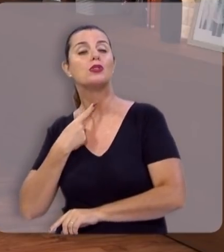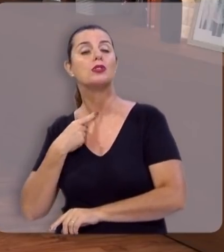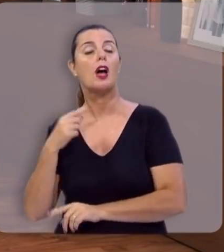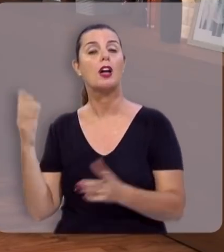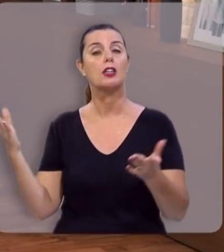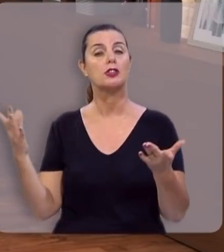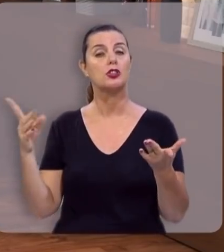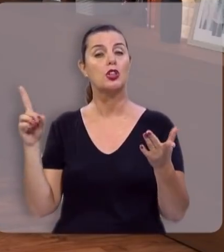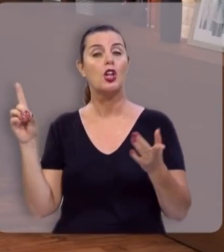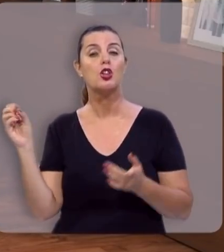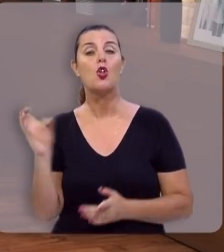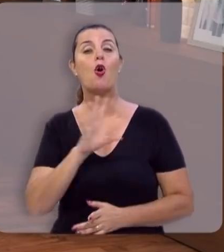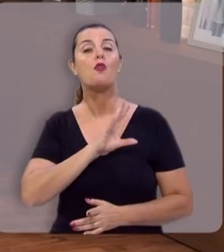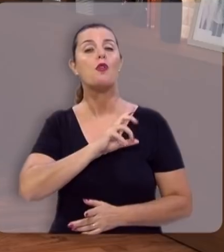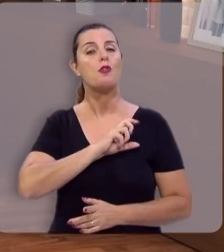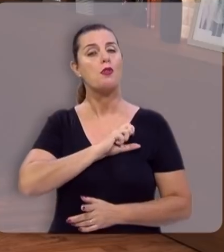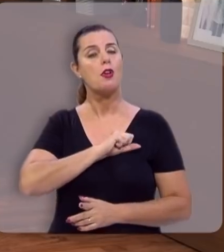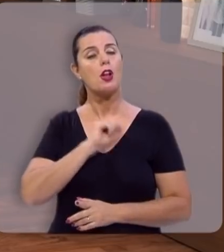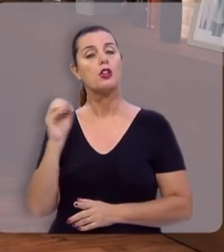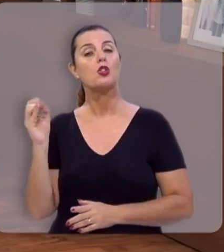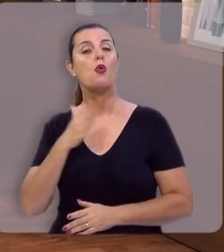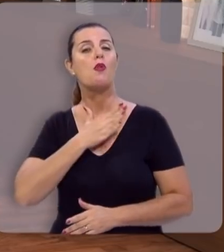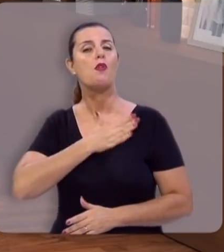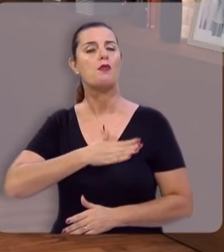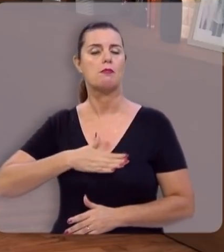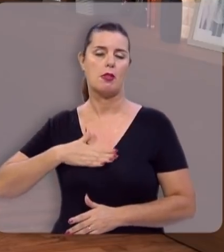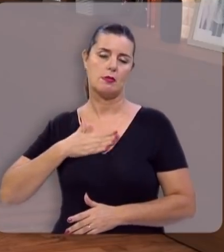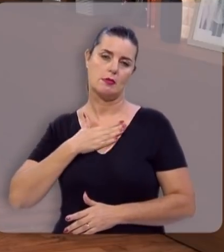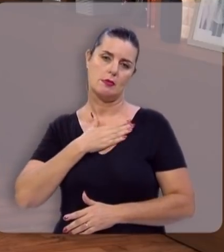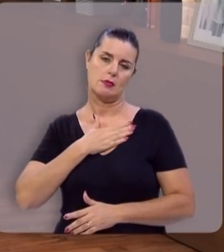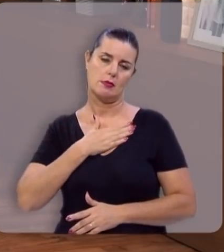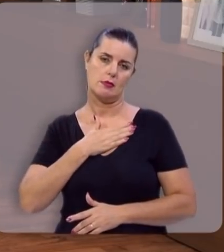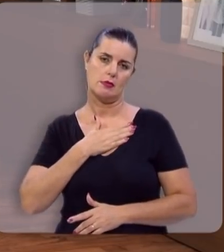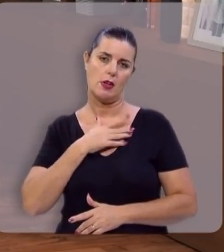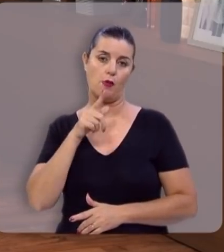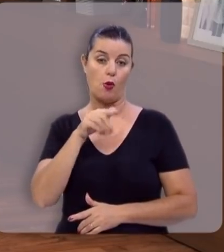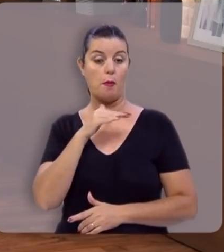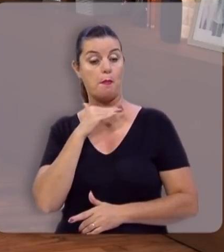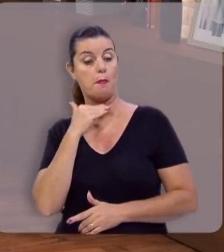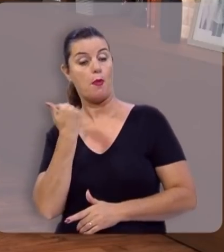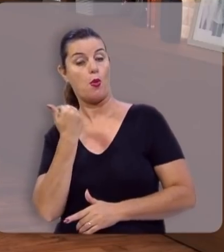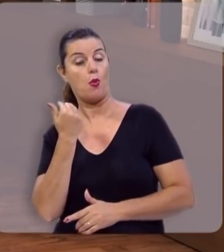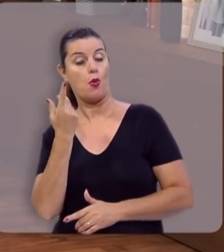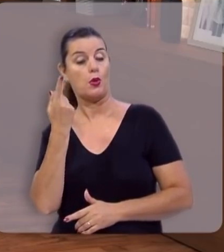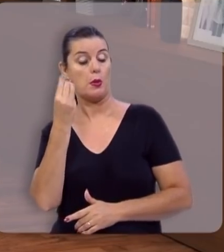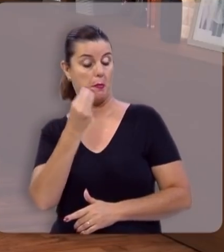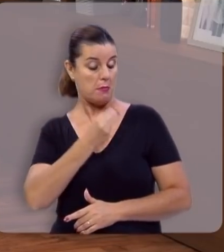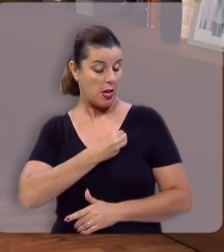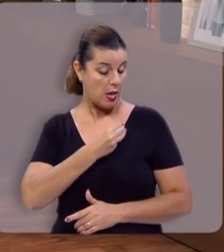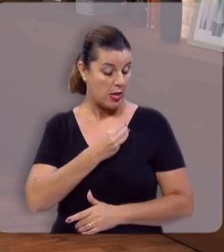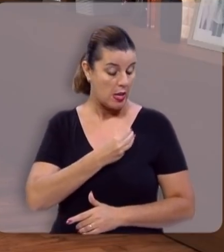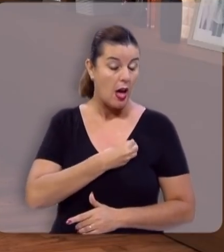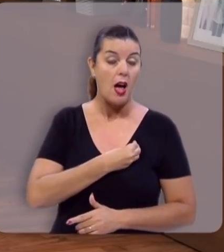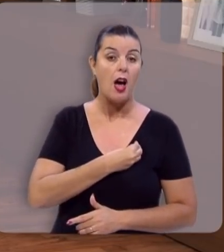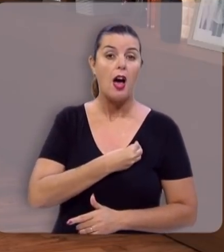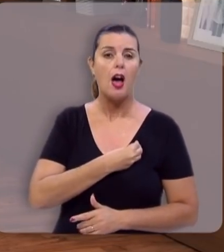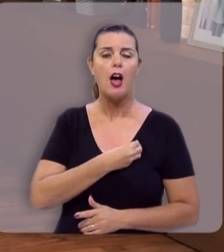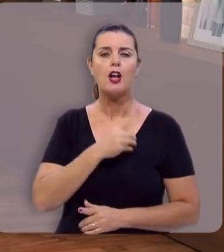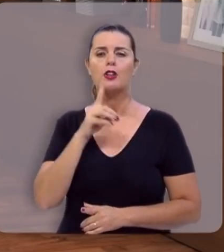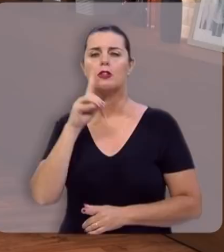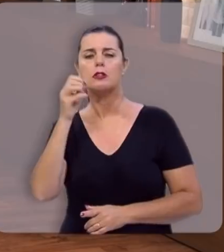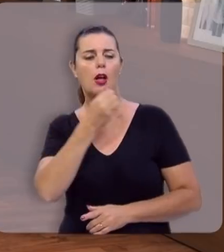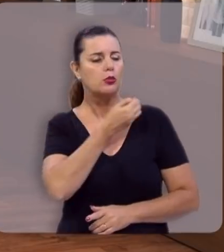preferências, um novo prazer. Você estava morto nos seus delitos e pecados, e Deus foi lá e